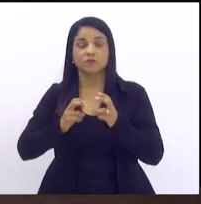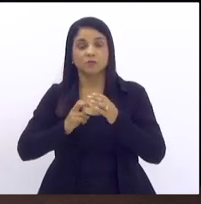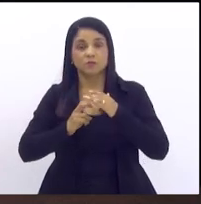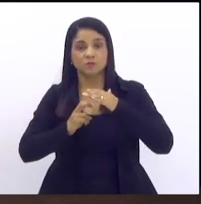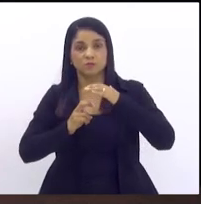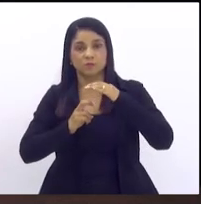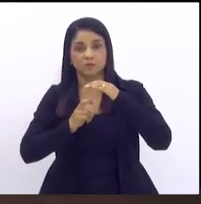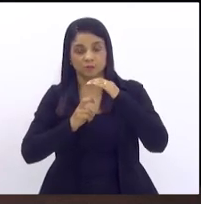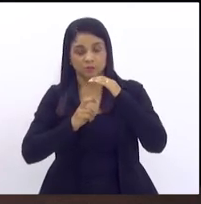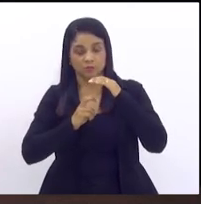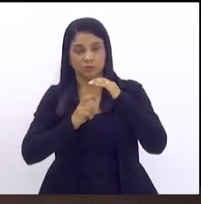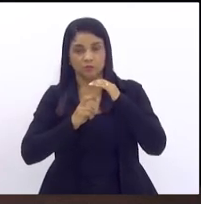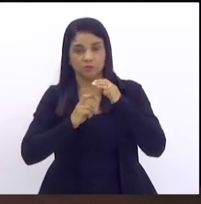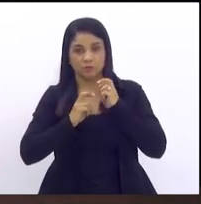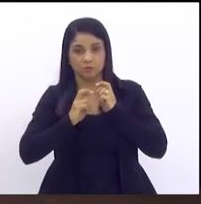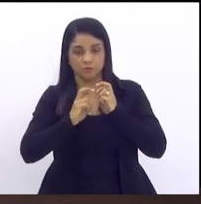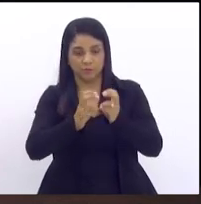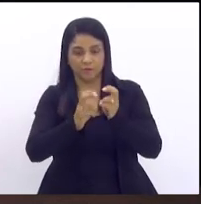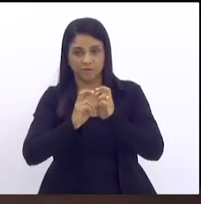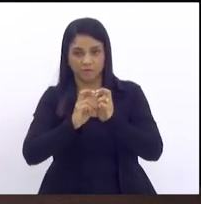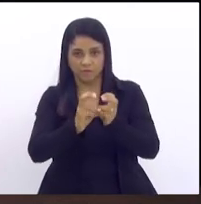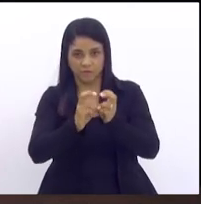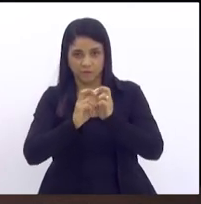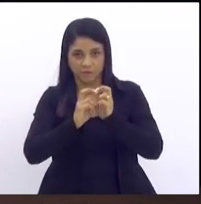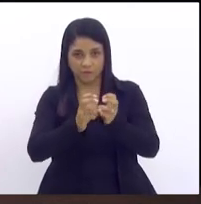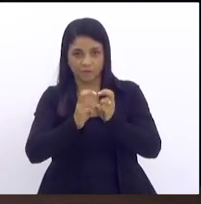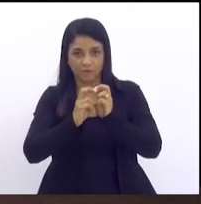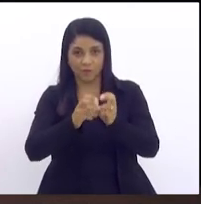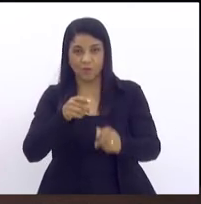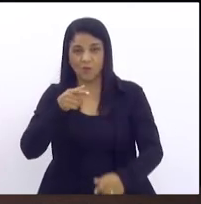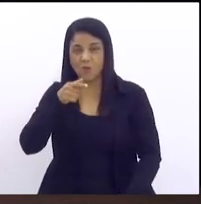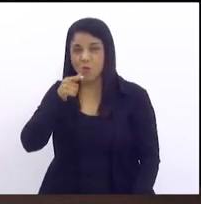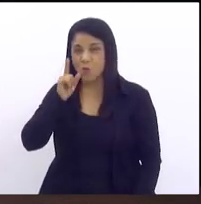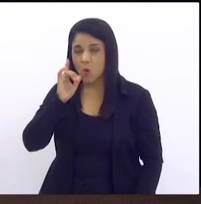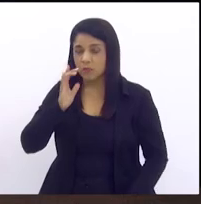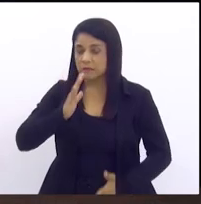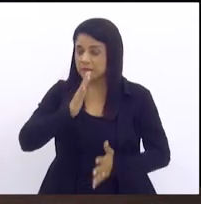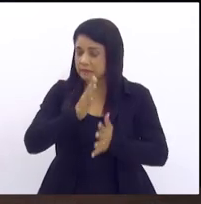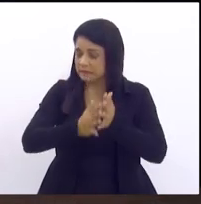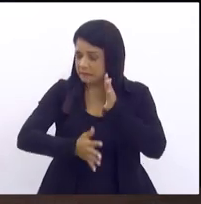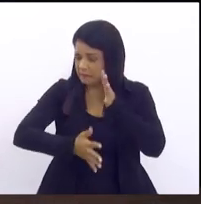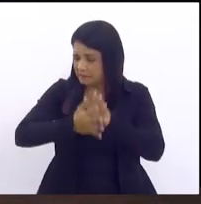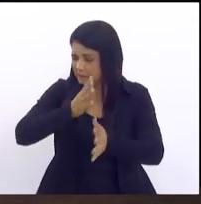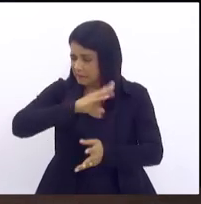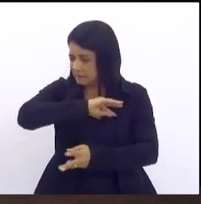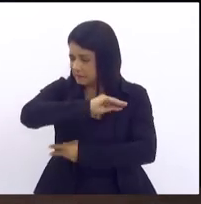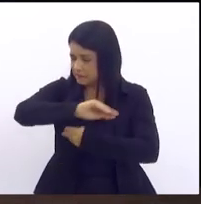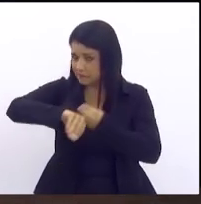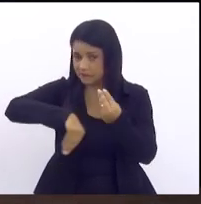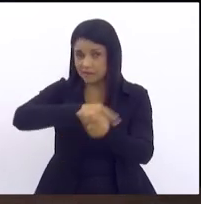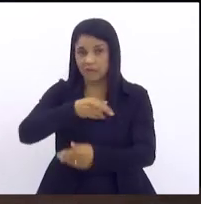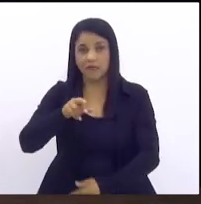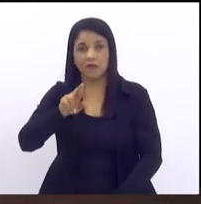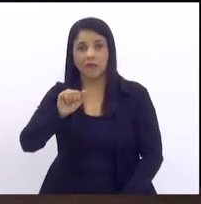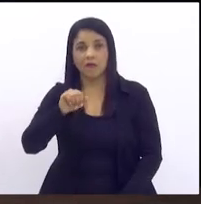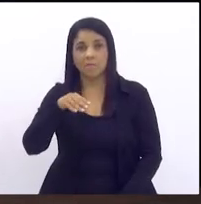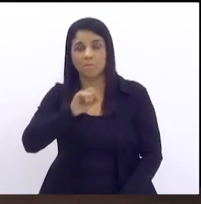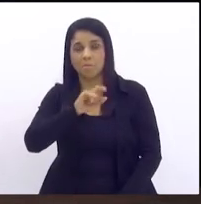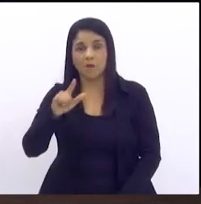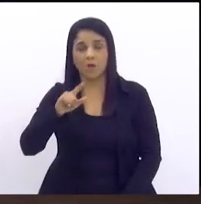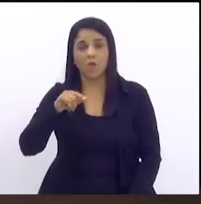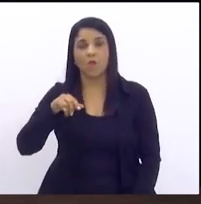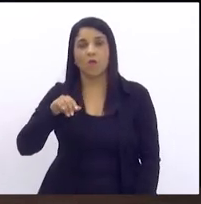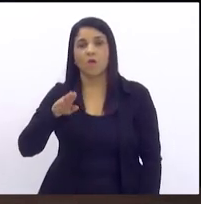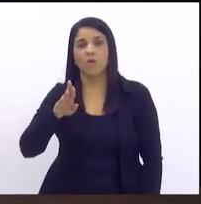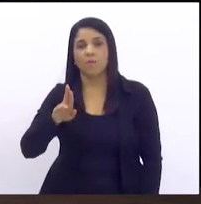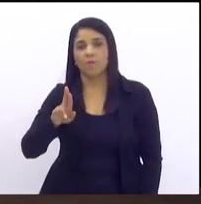a questão dos trens. Ontem, um caos, né, aconteceu no ramal de Belfor Roxo, tendo em vista,